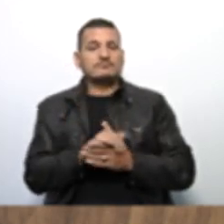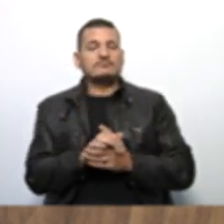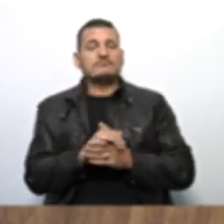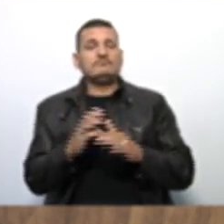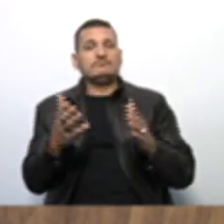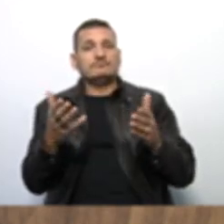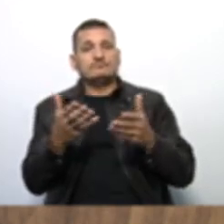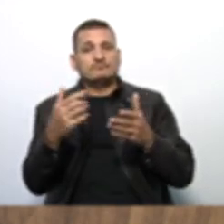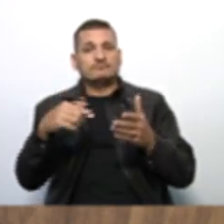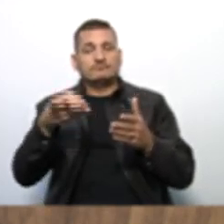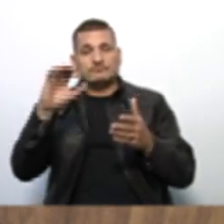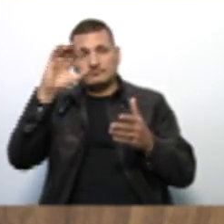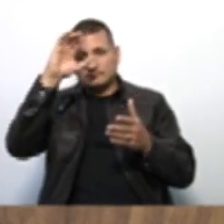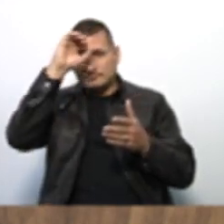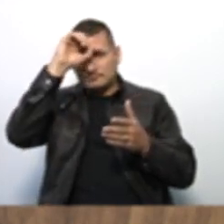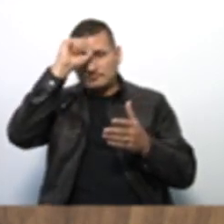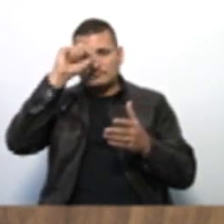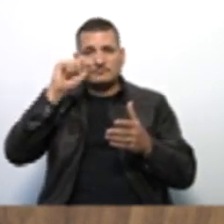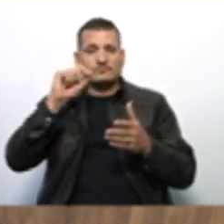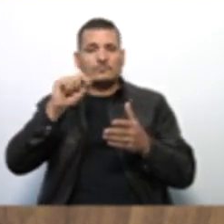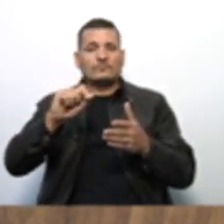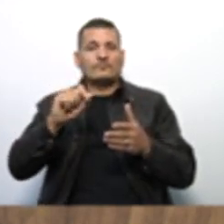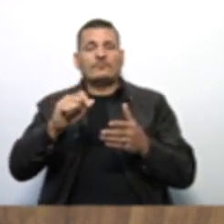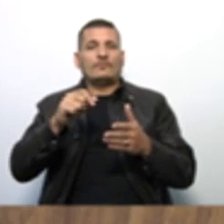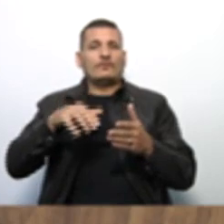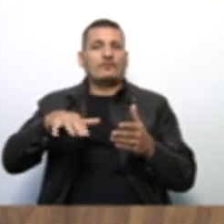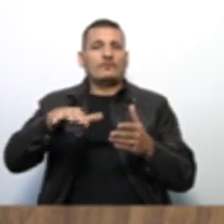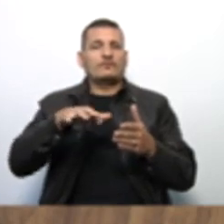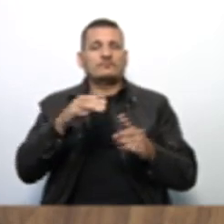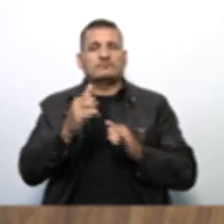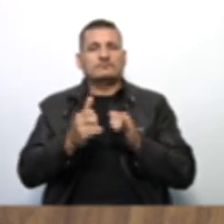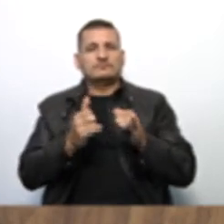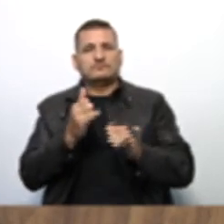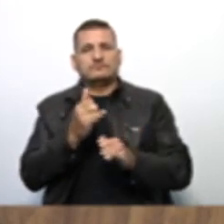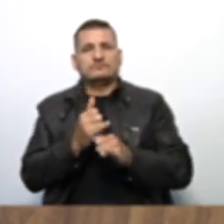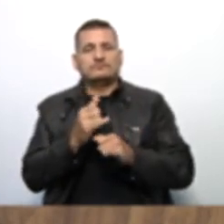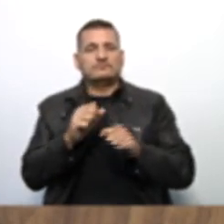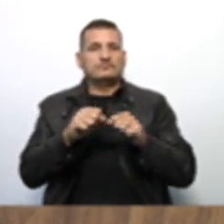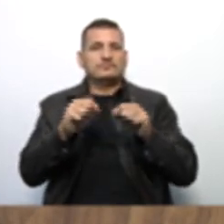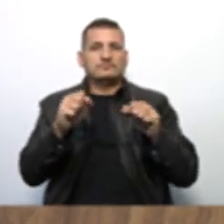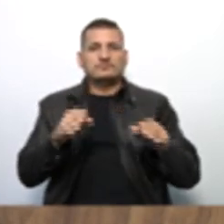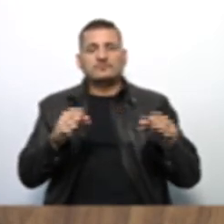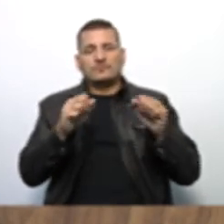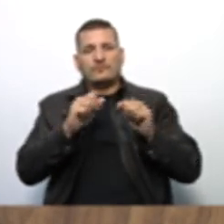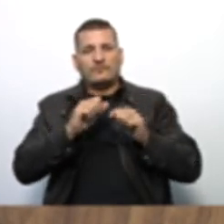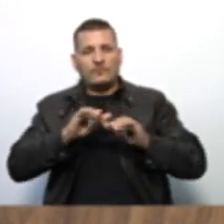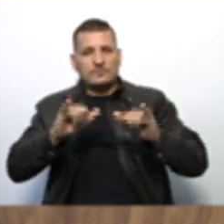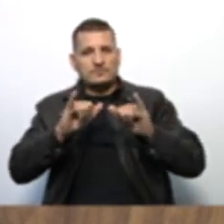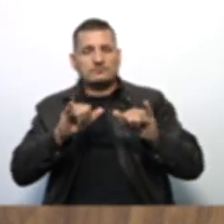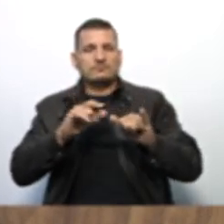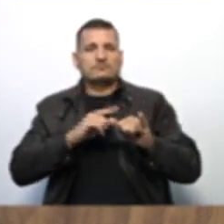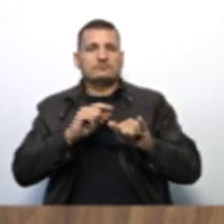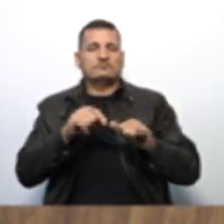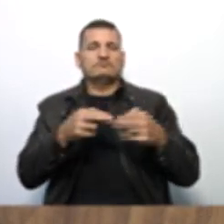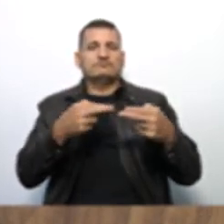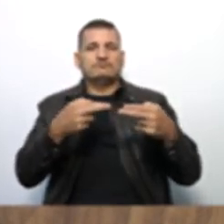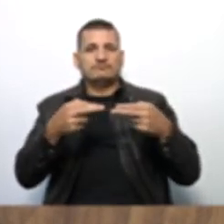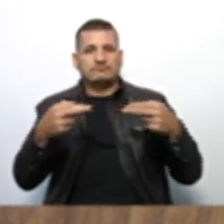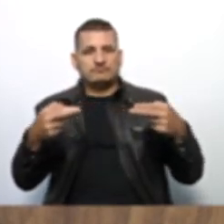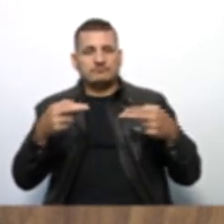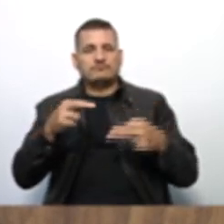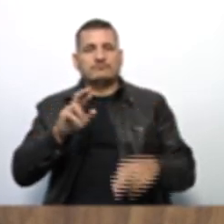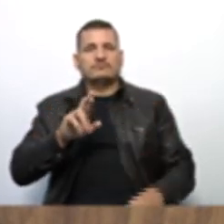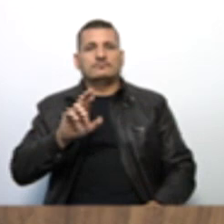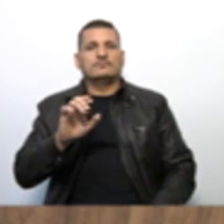um universo paralelo que existe aí nessa área de internet, de sistemas de informação que a gente tem, que são as redes de computadores. É